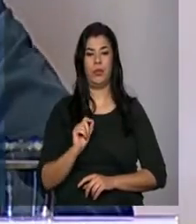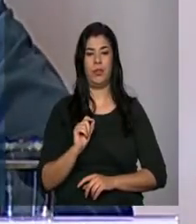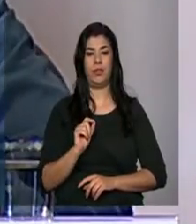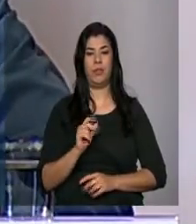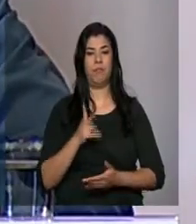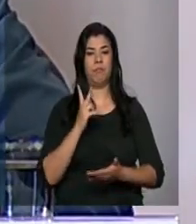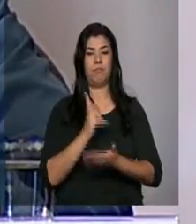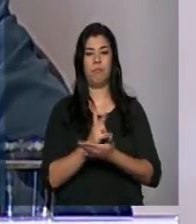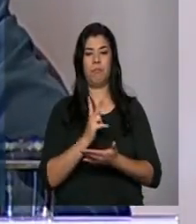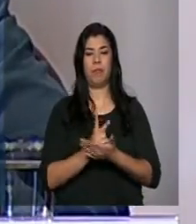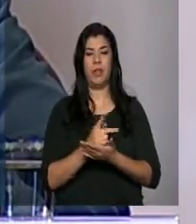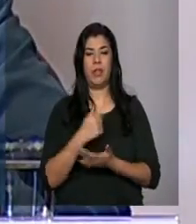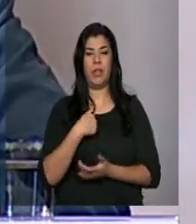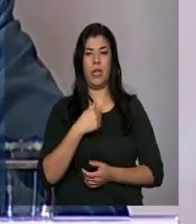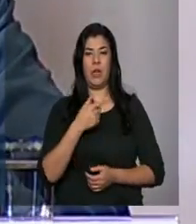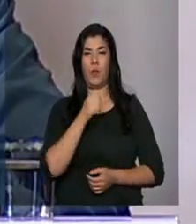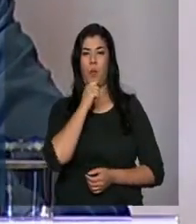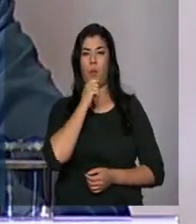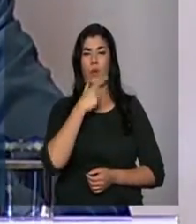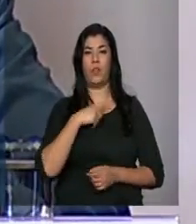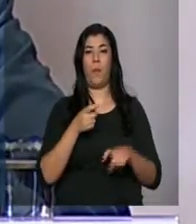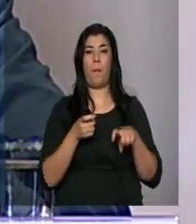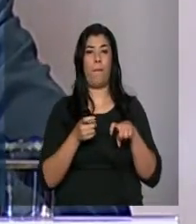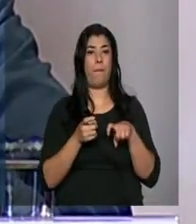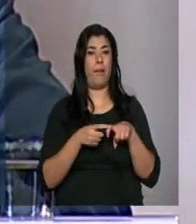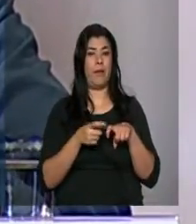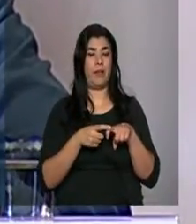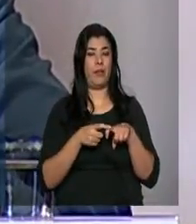Embora não sendo pediatra, eu,